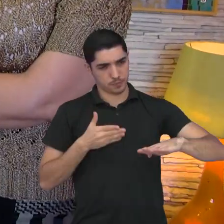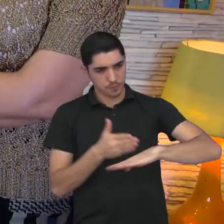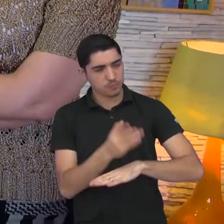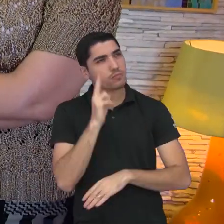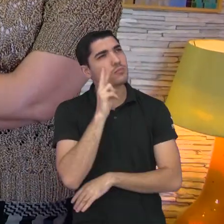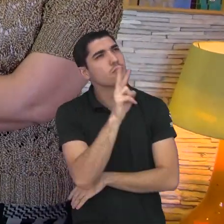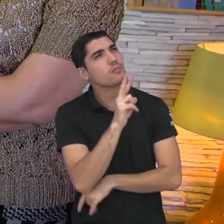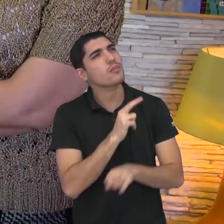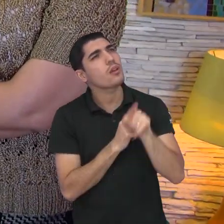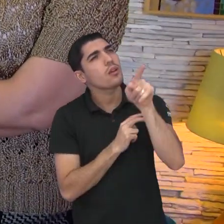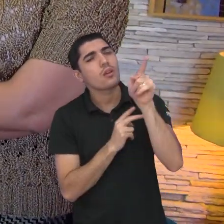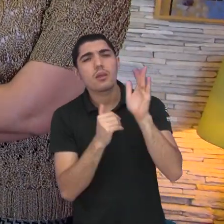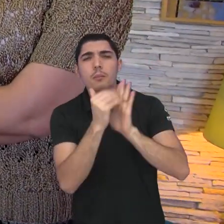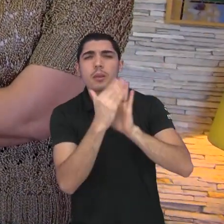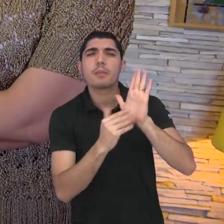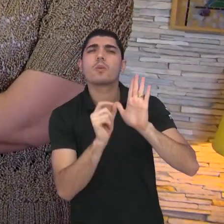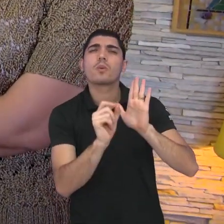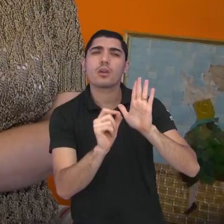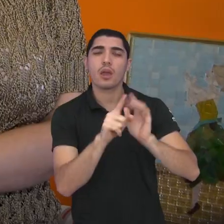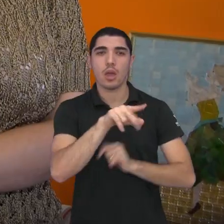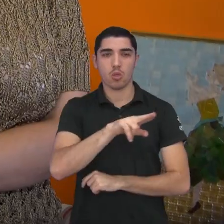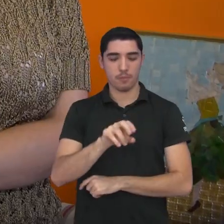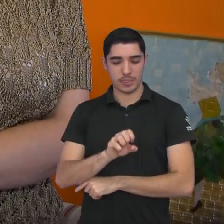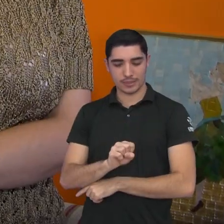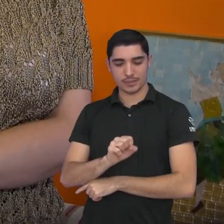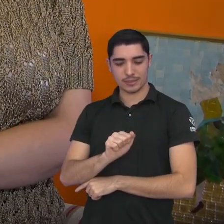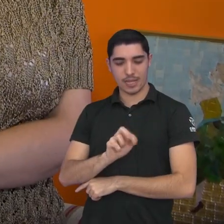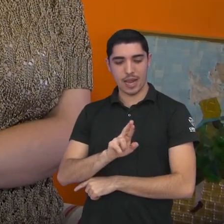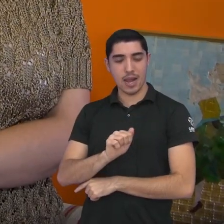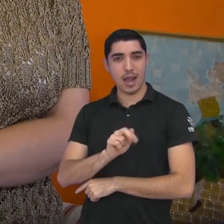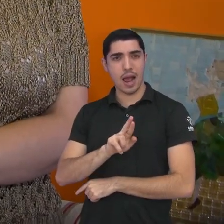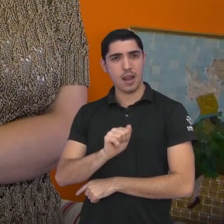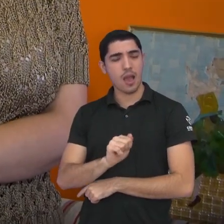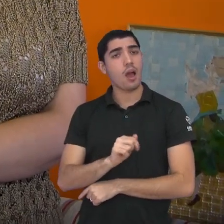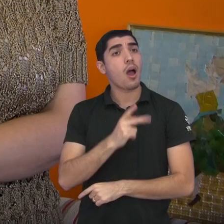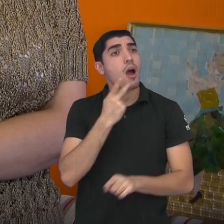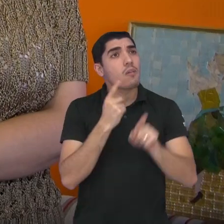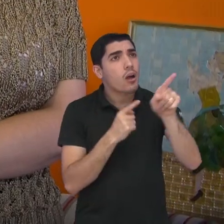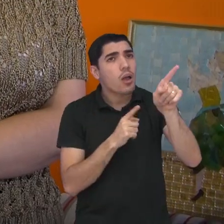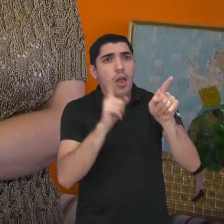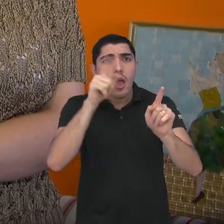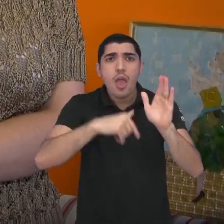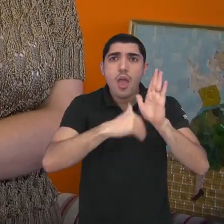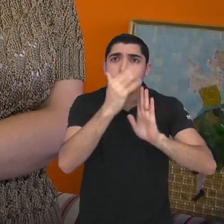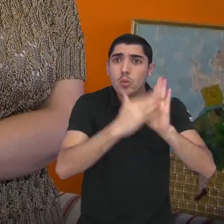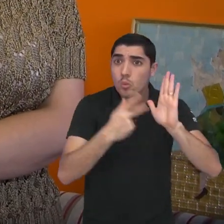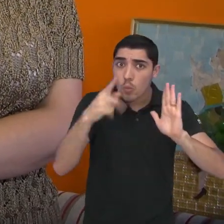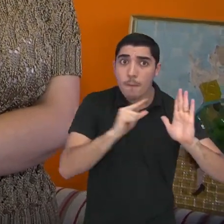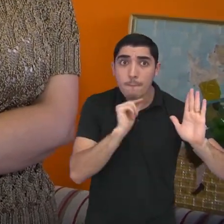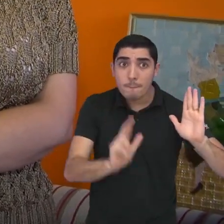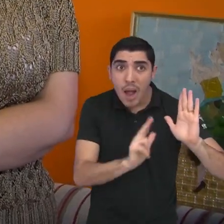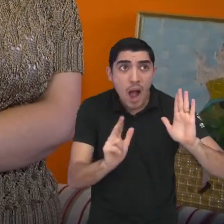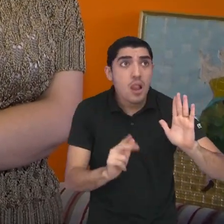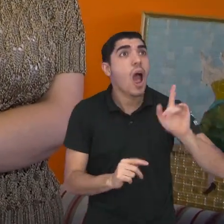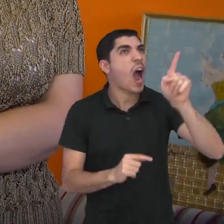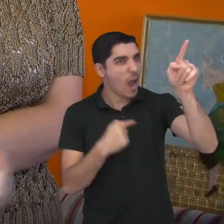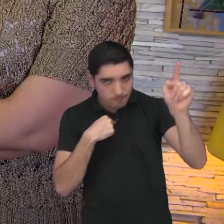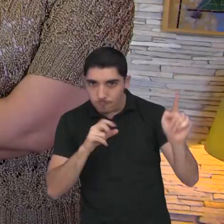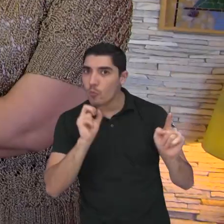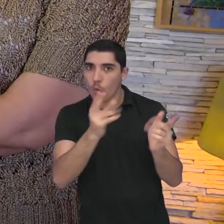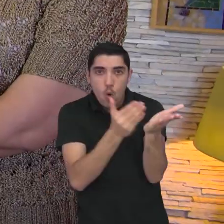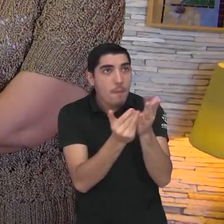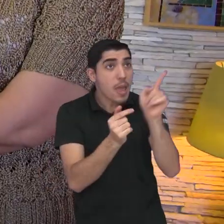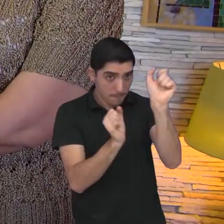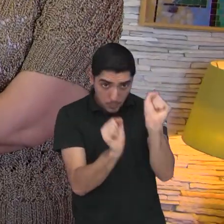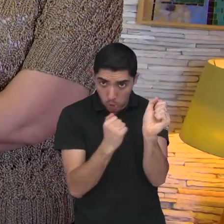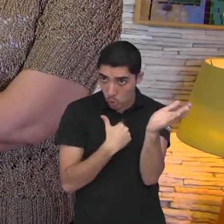ali desenhado, eu disse que aquilo aqui, aí do hotel ele é Sarará. Mas é uma pintura do Padre Rodolfo, é daí que eu vou fazer o mosaico. Chama o